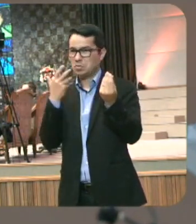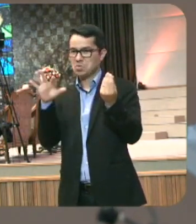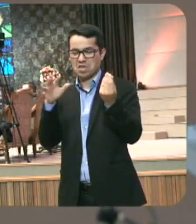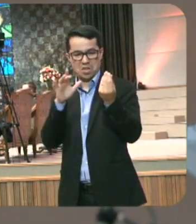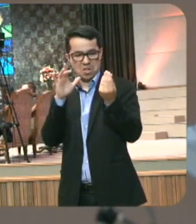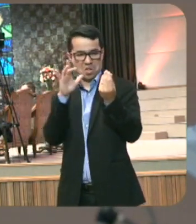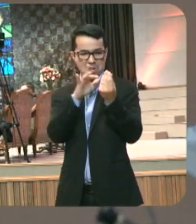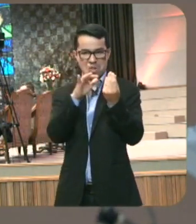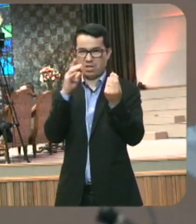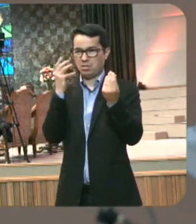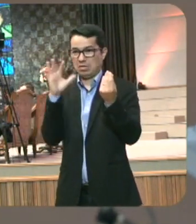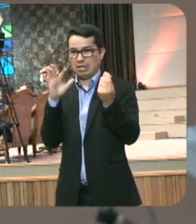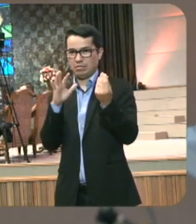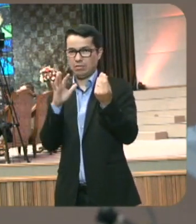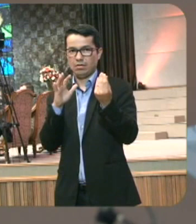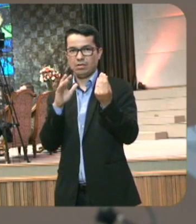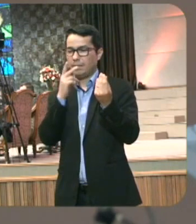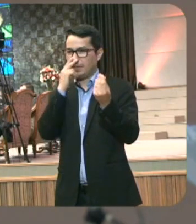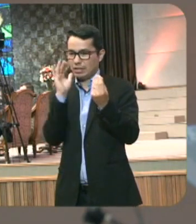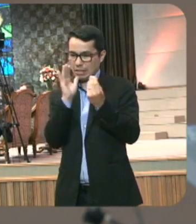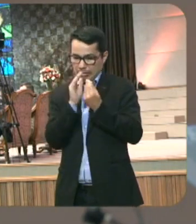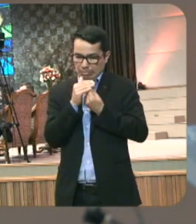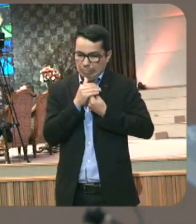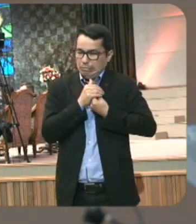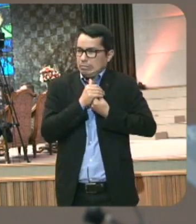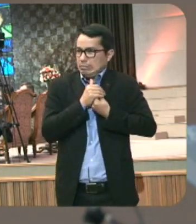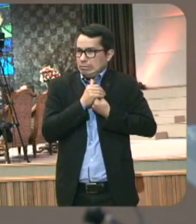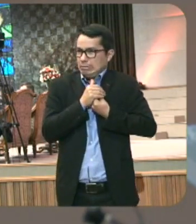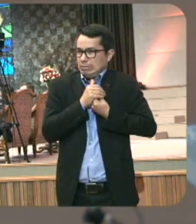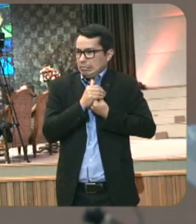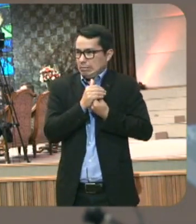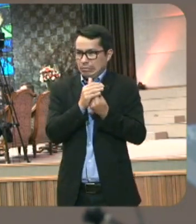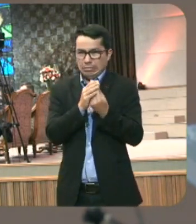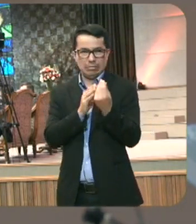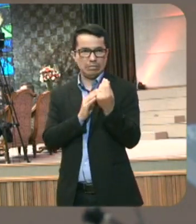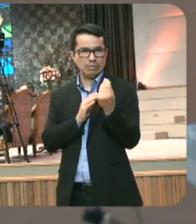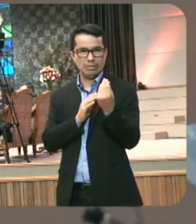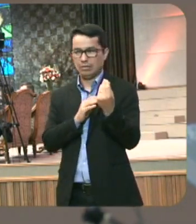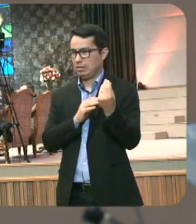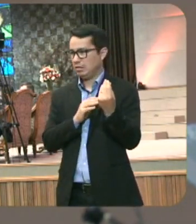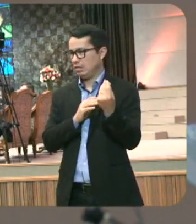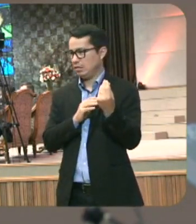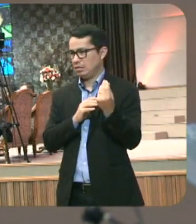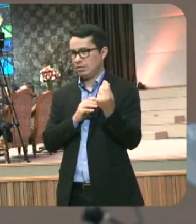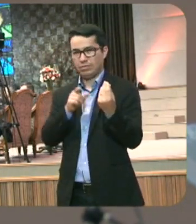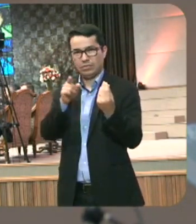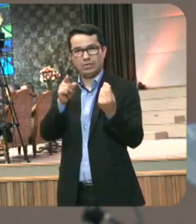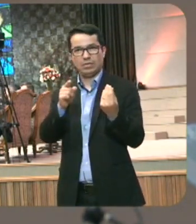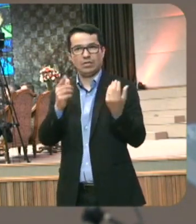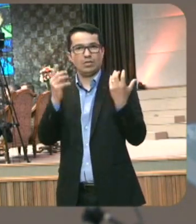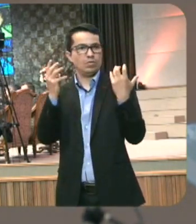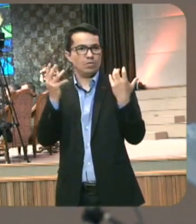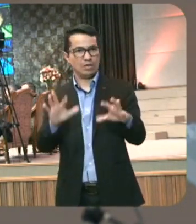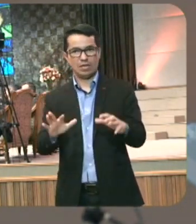A gente não gosta que o Senhor mexa com a nossa moral.